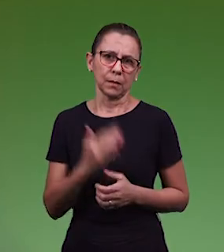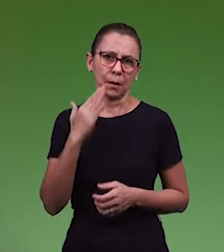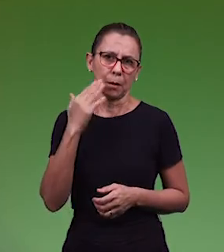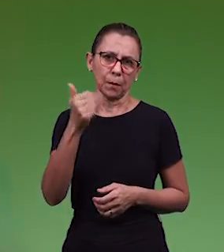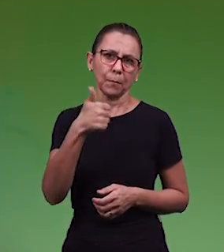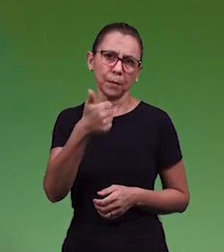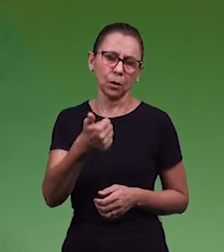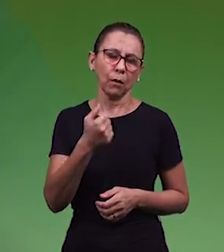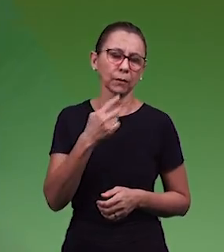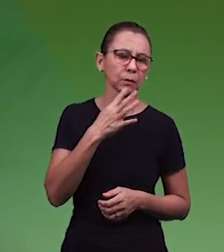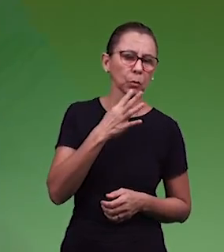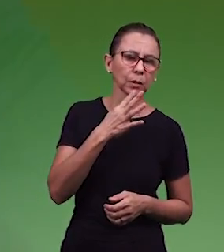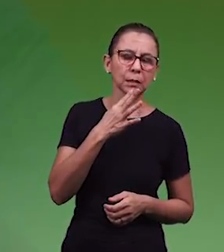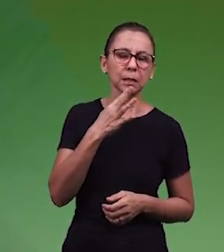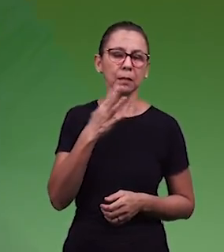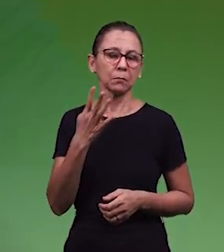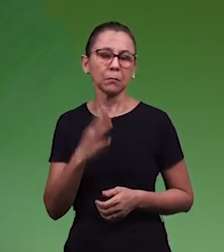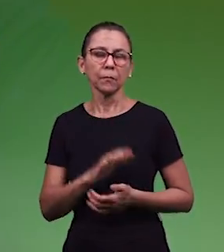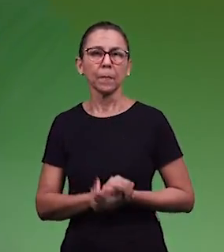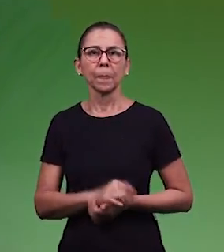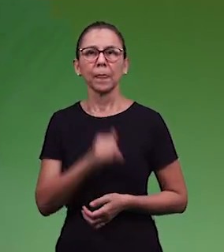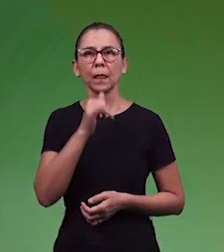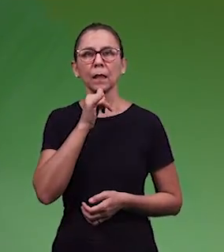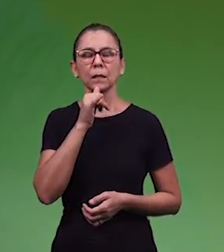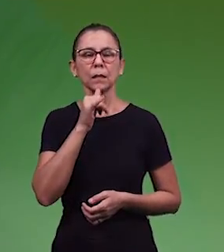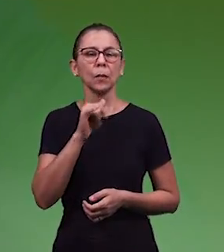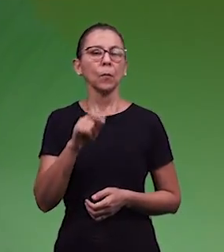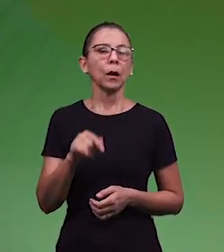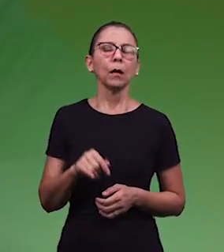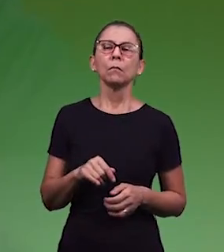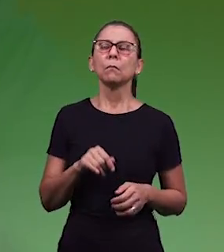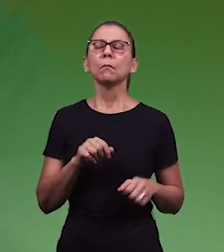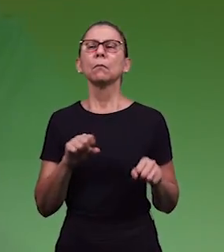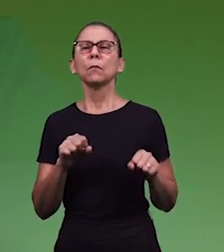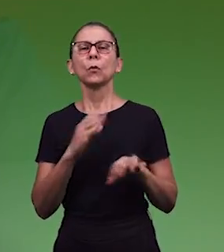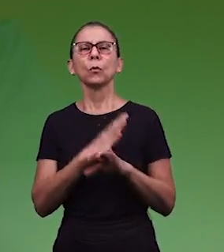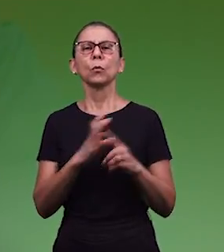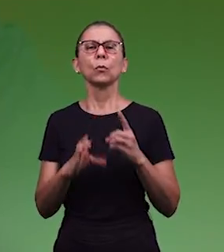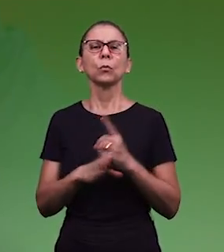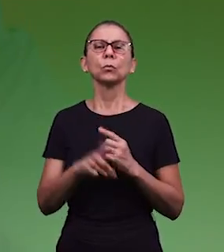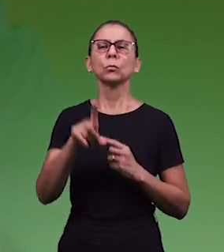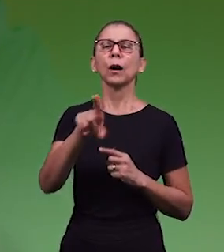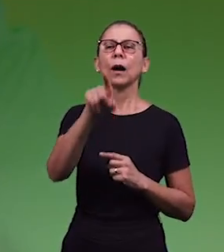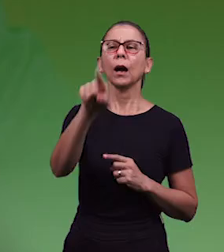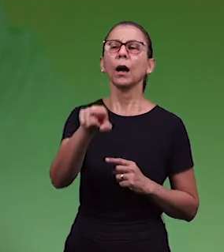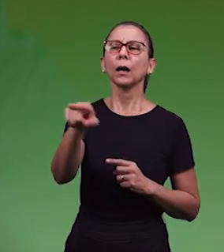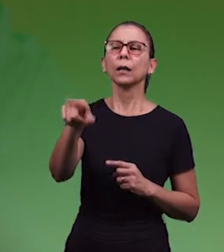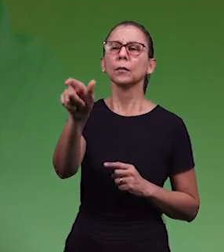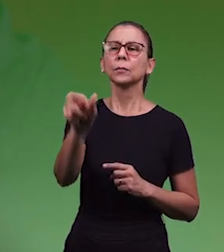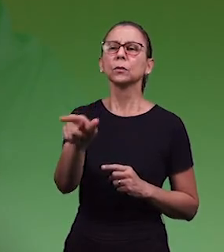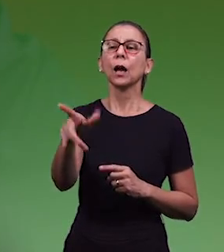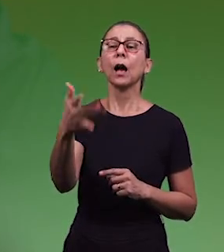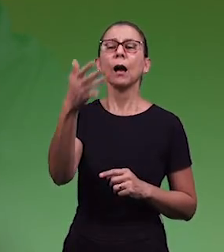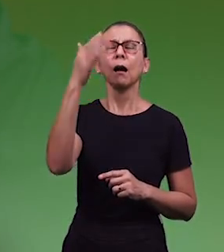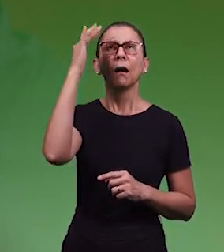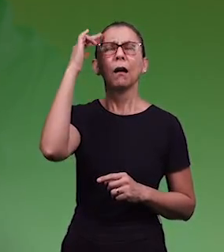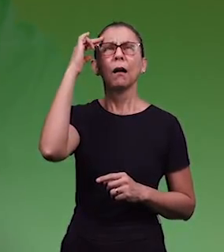dá para conhecer. Fulano não vê o culto hoje. Agora, quando você tem 150